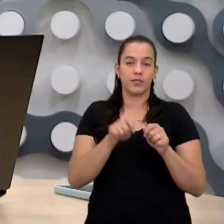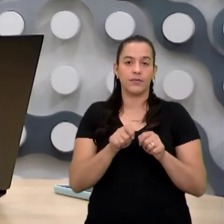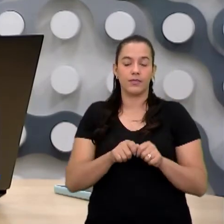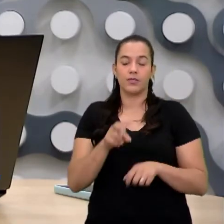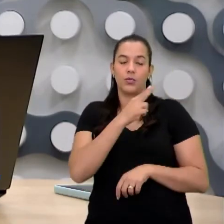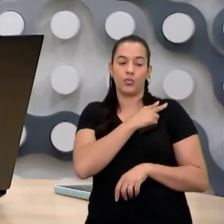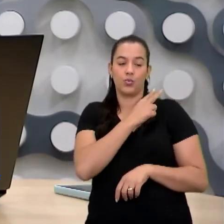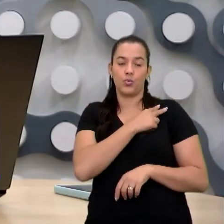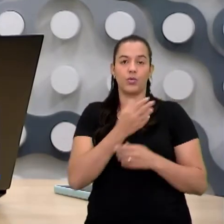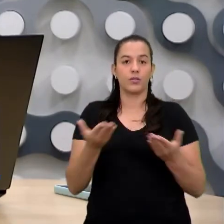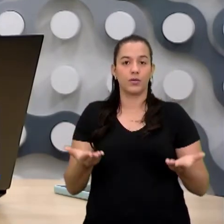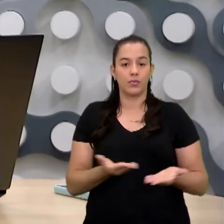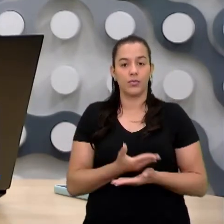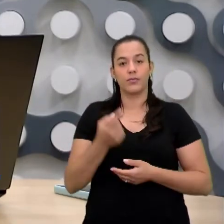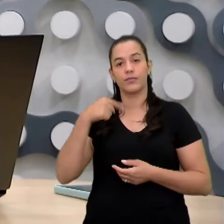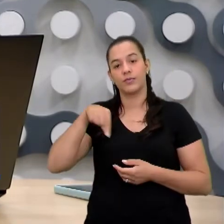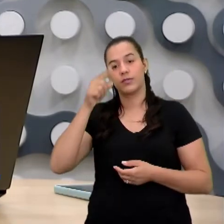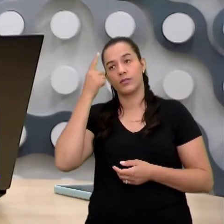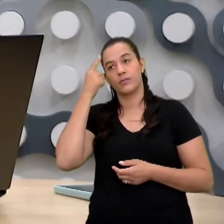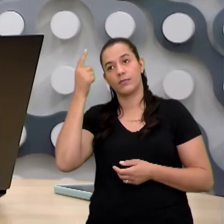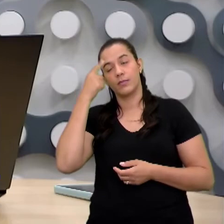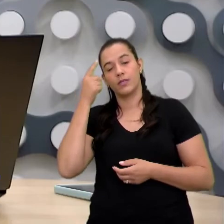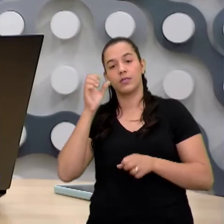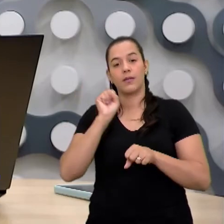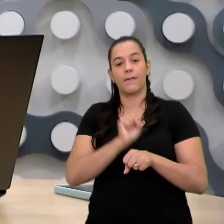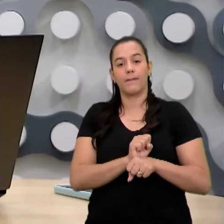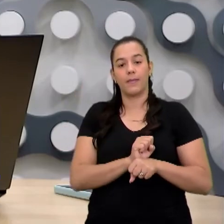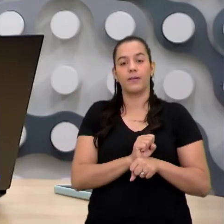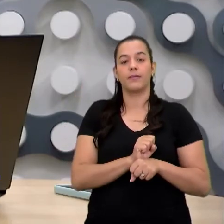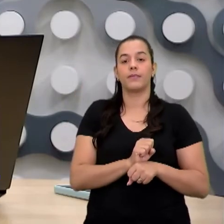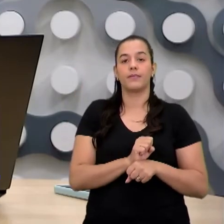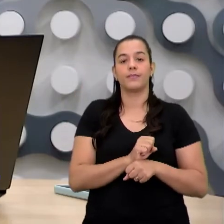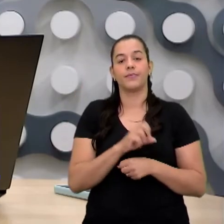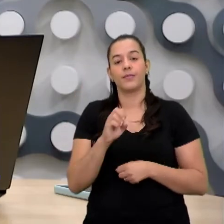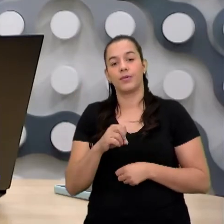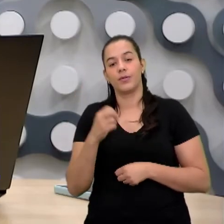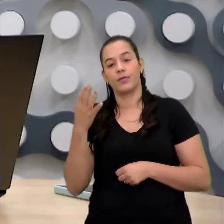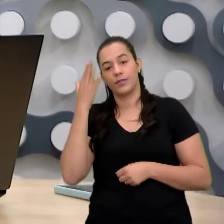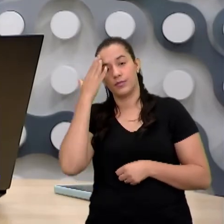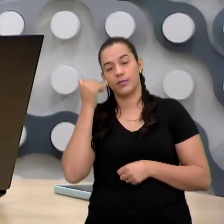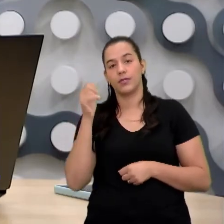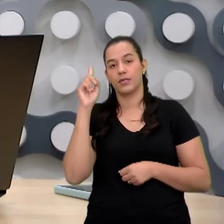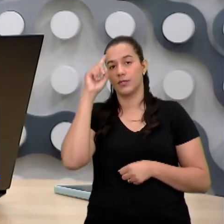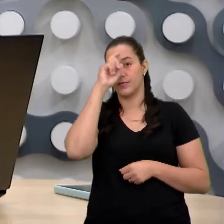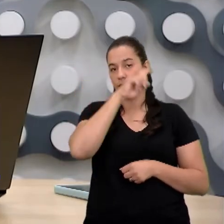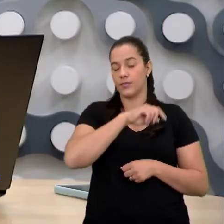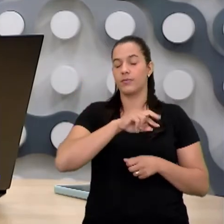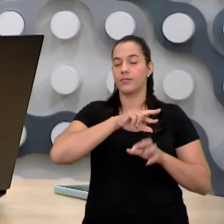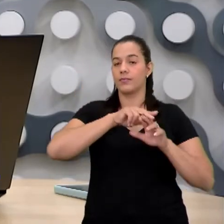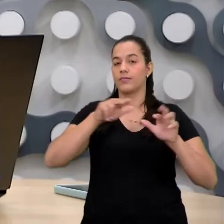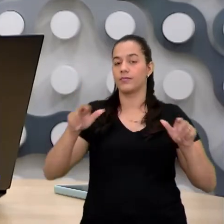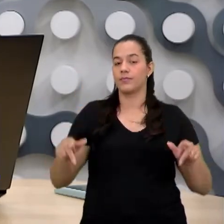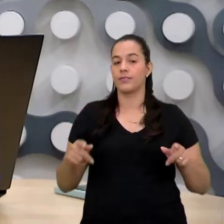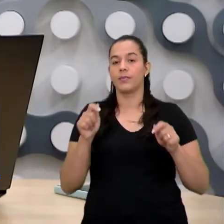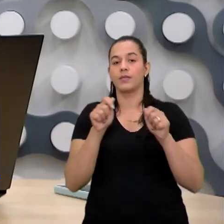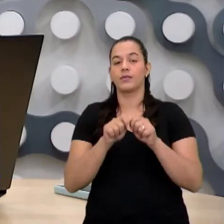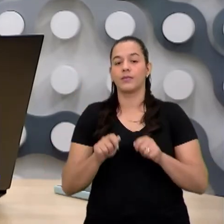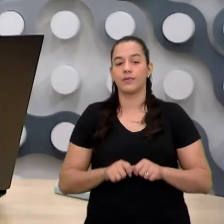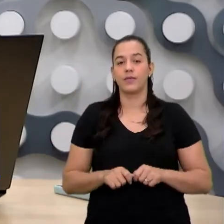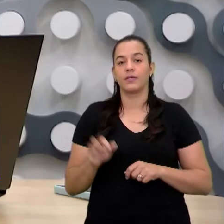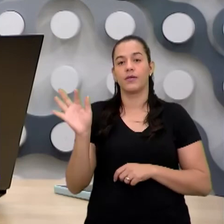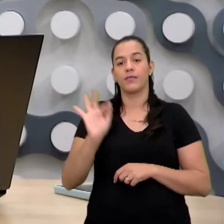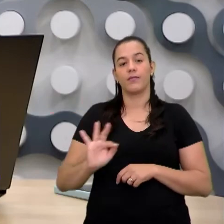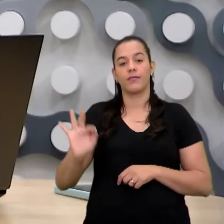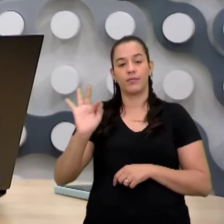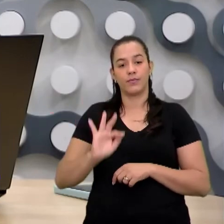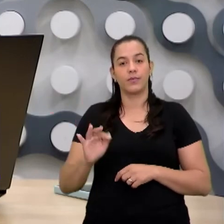do ensino médio e pense em parar, né, no ensino médio. Eu sei que as dificuldades são enormes nesse país para se fazer faculdade,